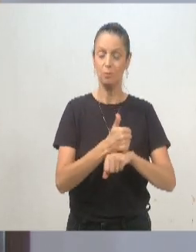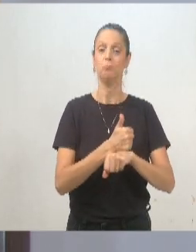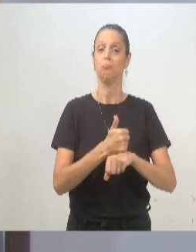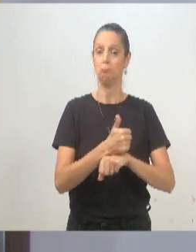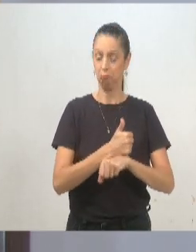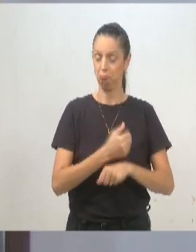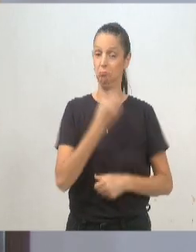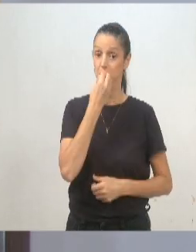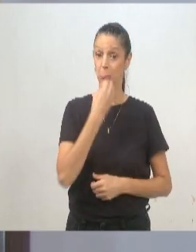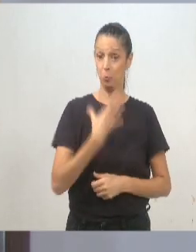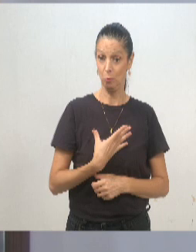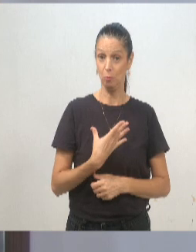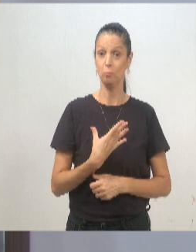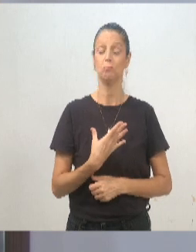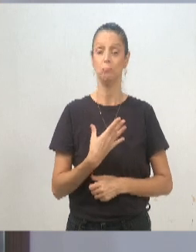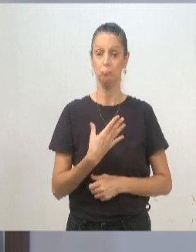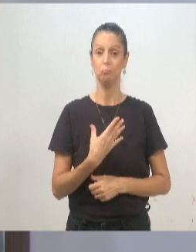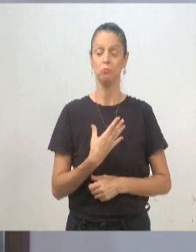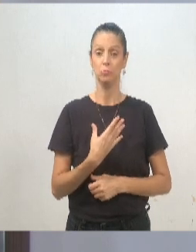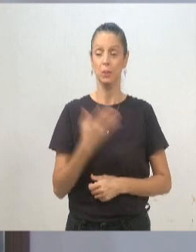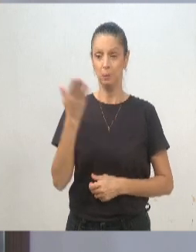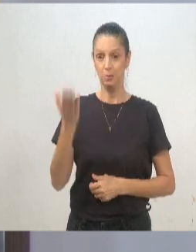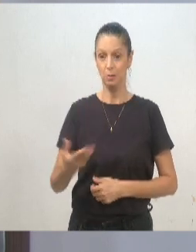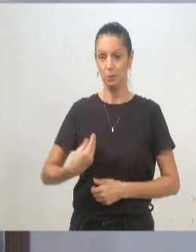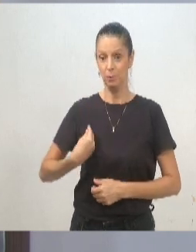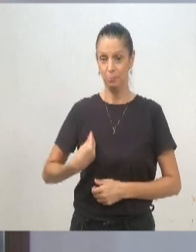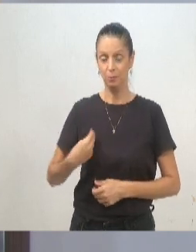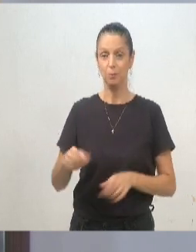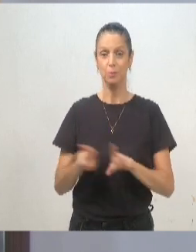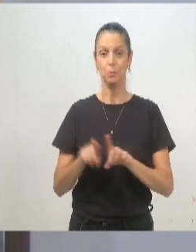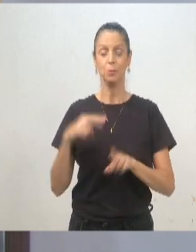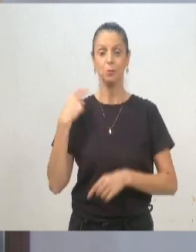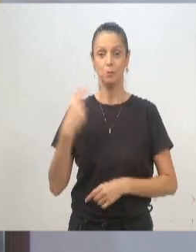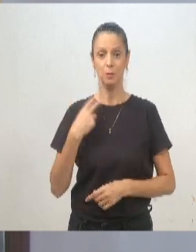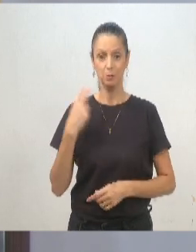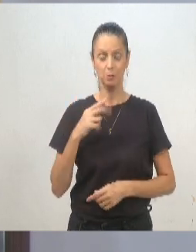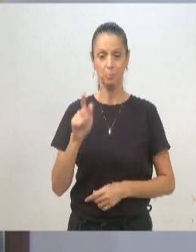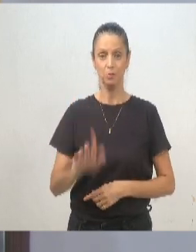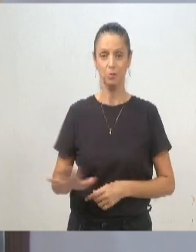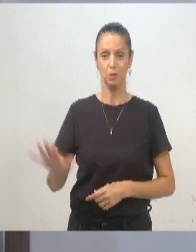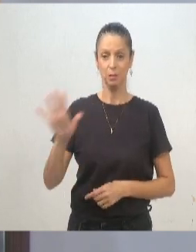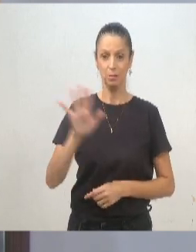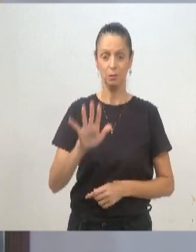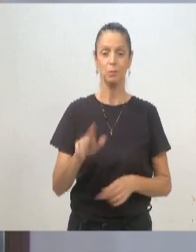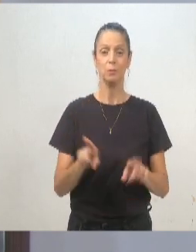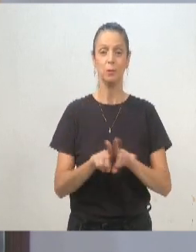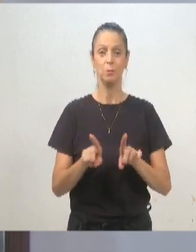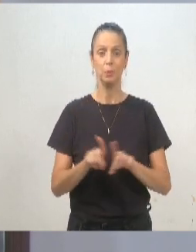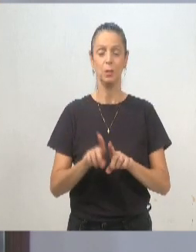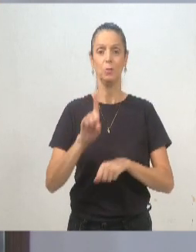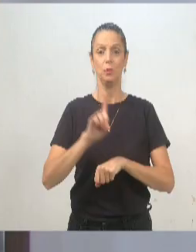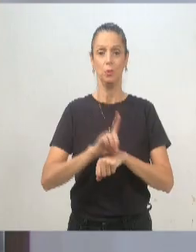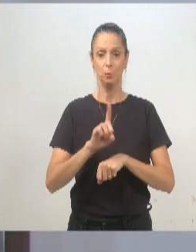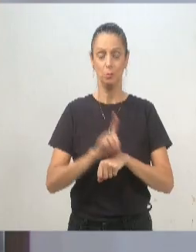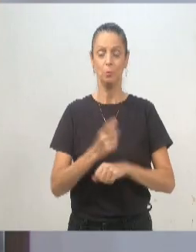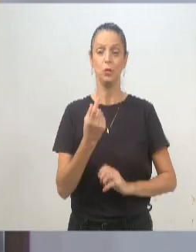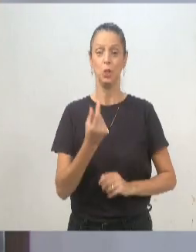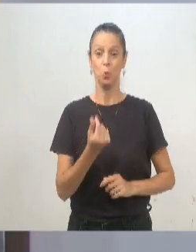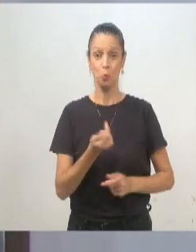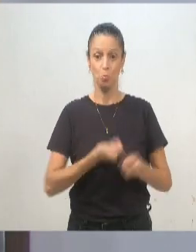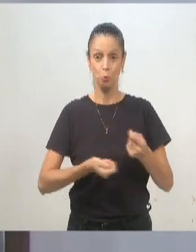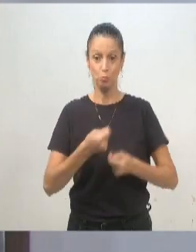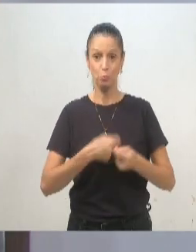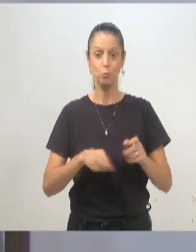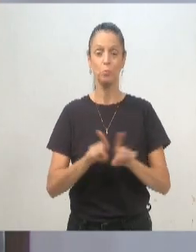bastante categorizado. Eu me faço acompanhar aqui pelo nosso diretor-geral, Michael Goldberg, né, pelo nosso diretor de custos e orçamento,